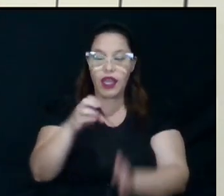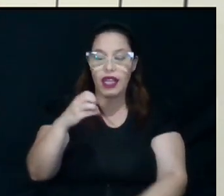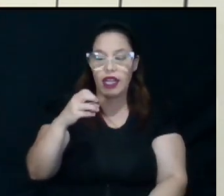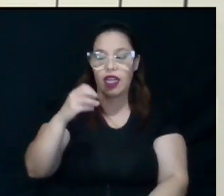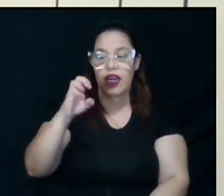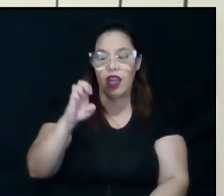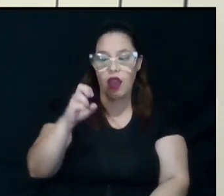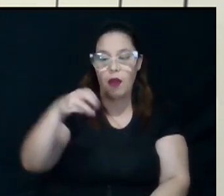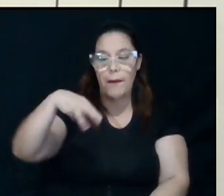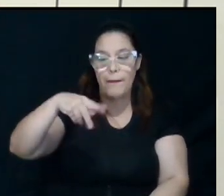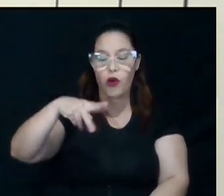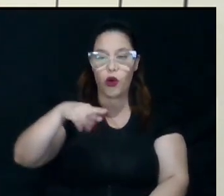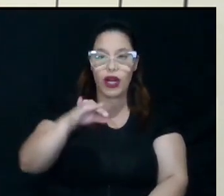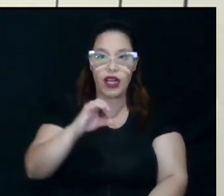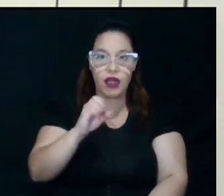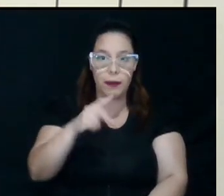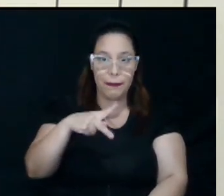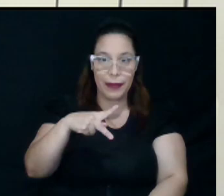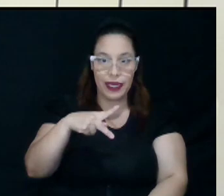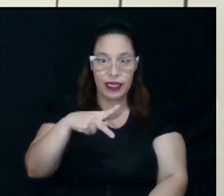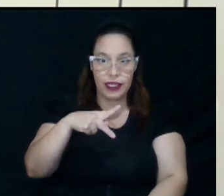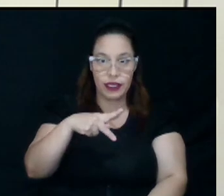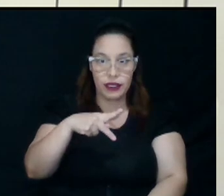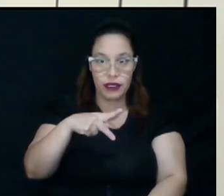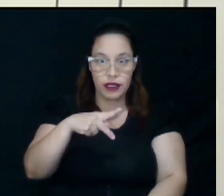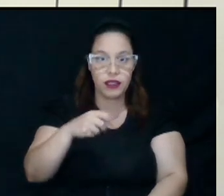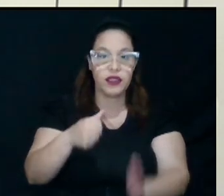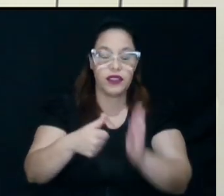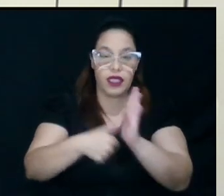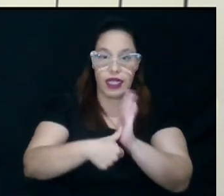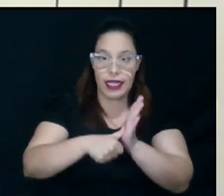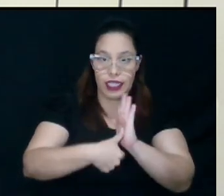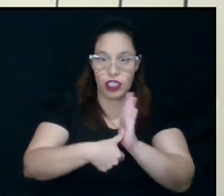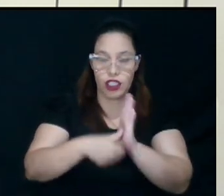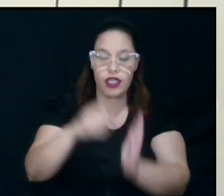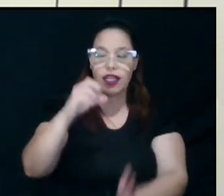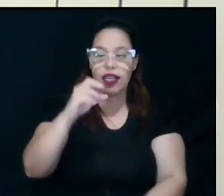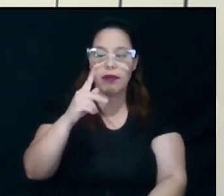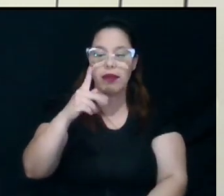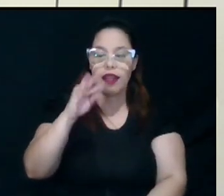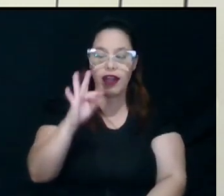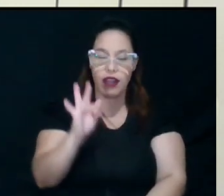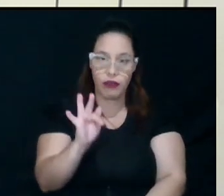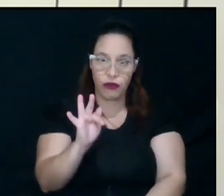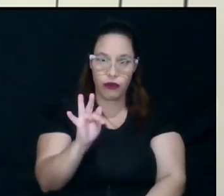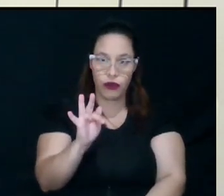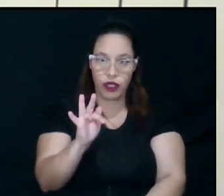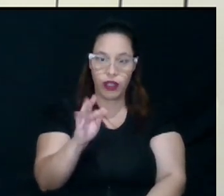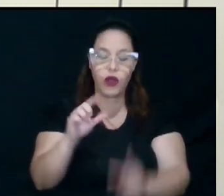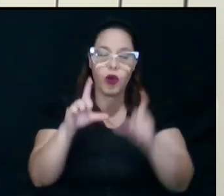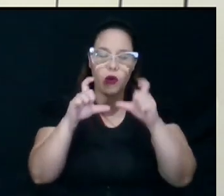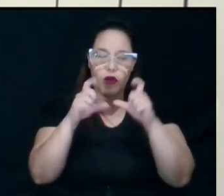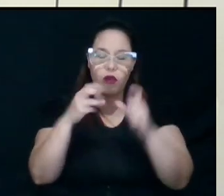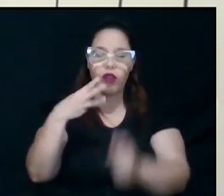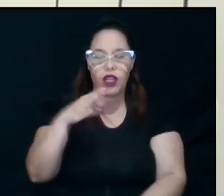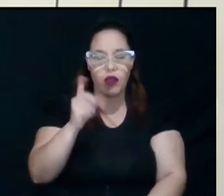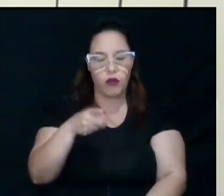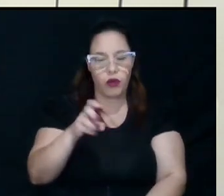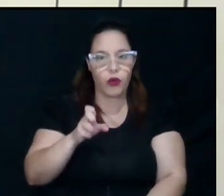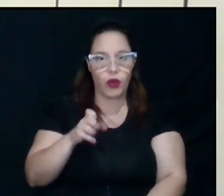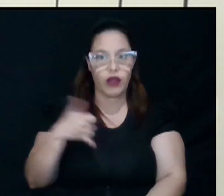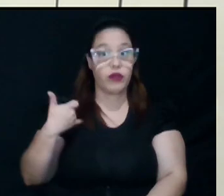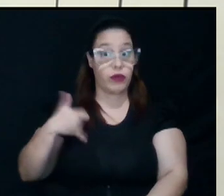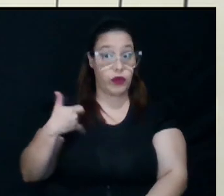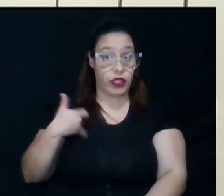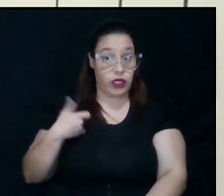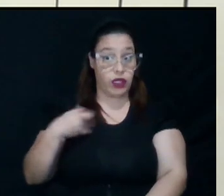RG, CPF, comprovante de endereço, uma foto 3x4, ter a idade e os pré-requisitos